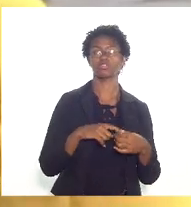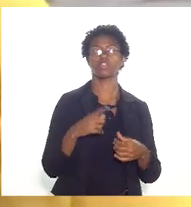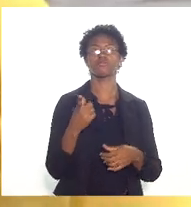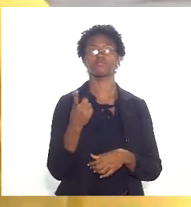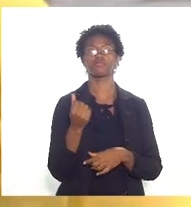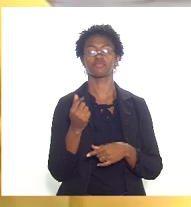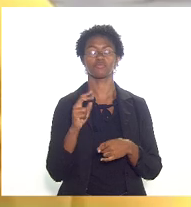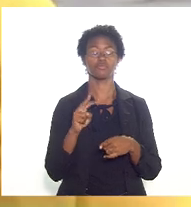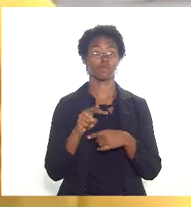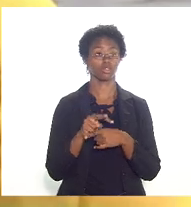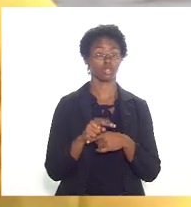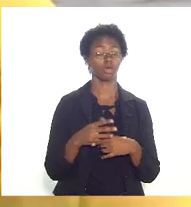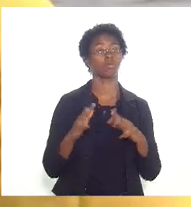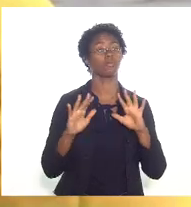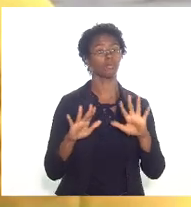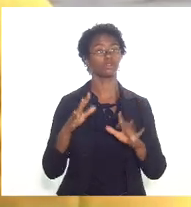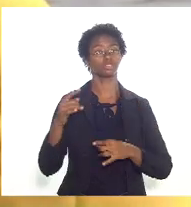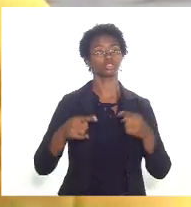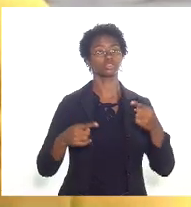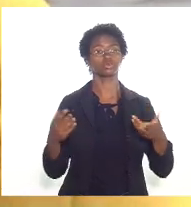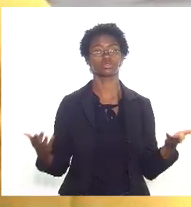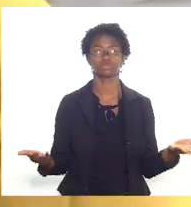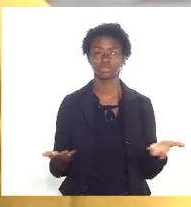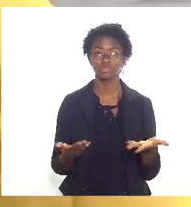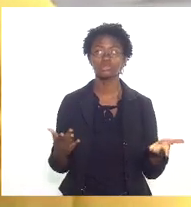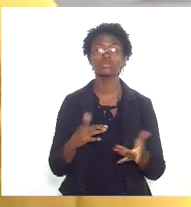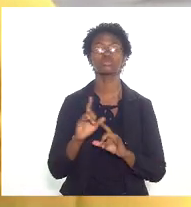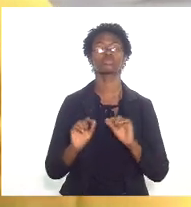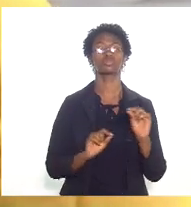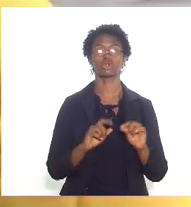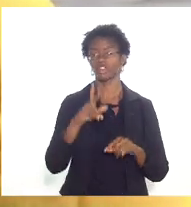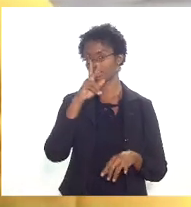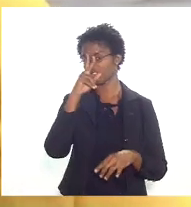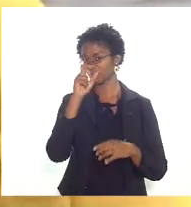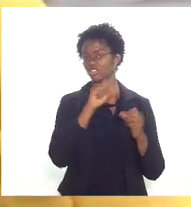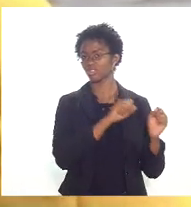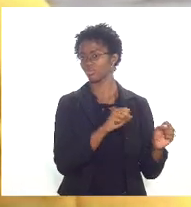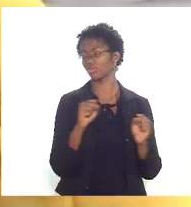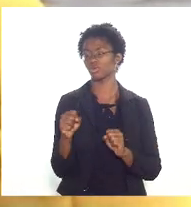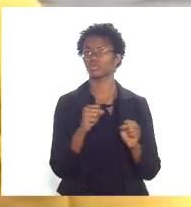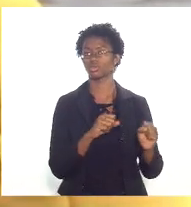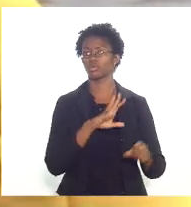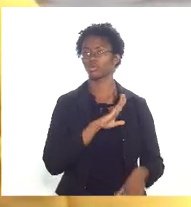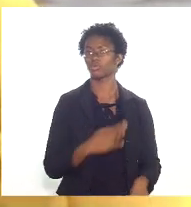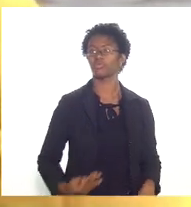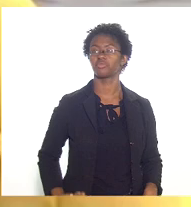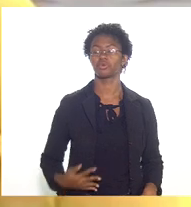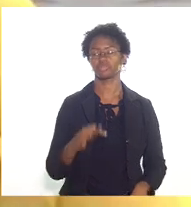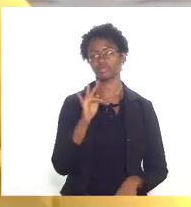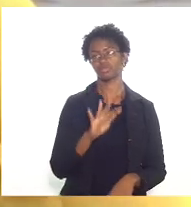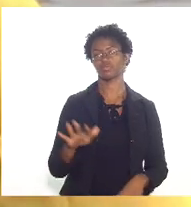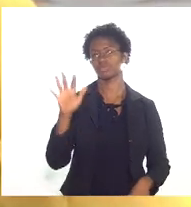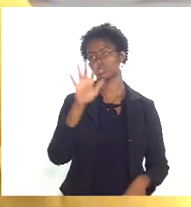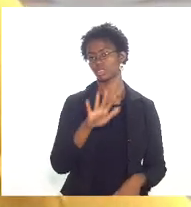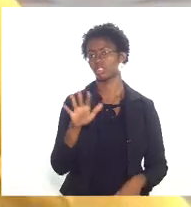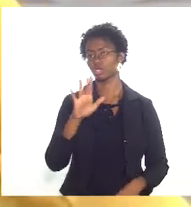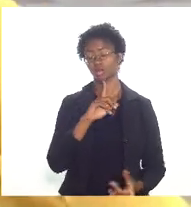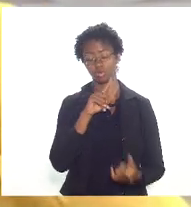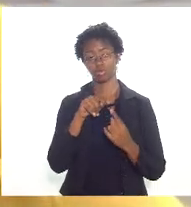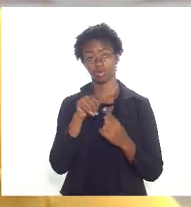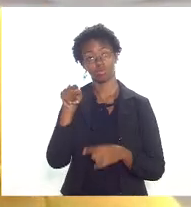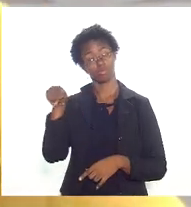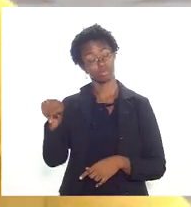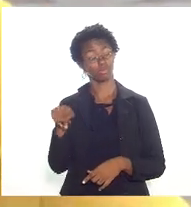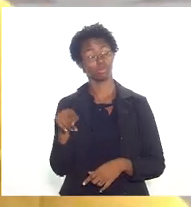o que nós estamos discutindo aqui é que as forças de poder do Governo Federal São oriundas